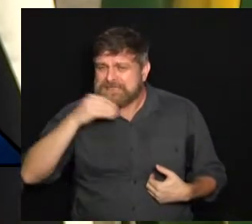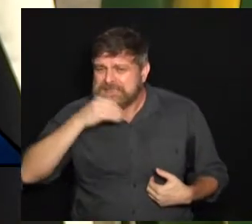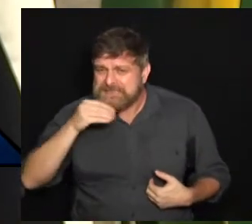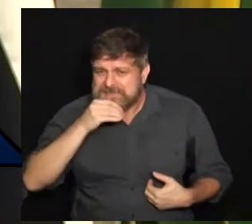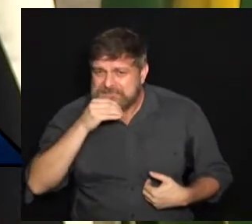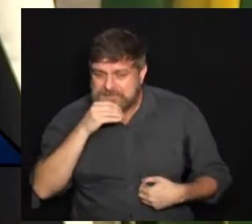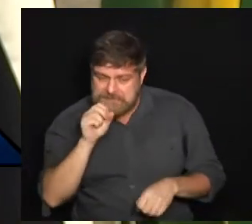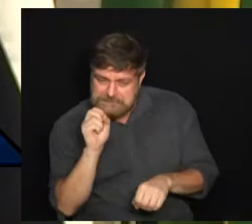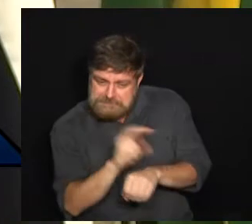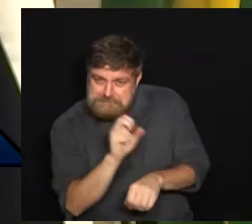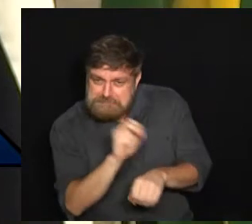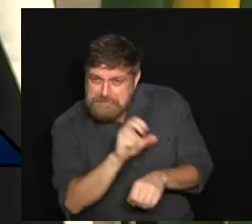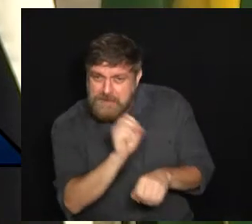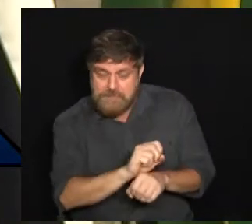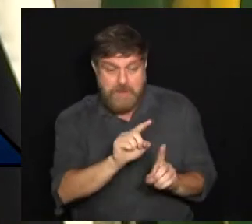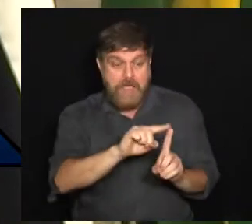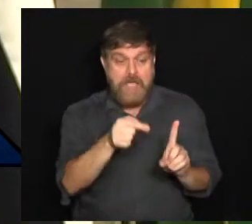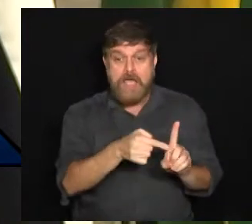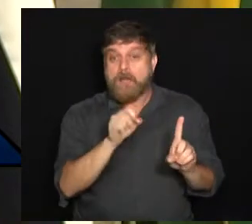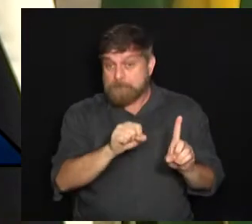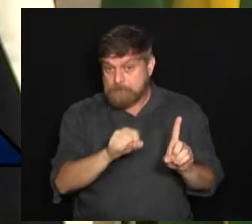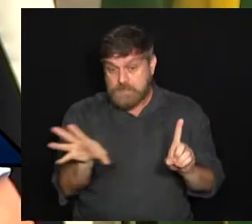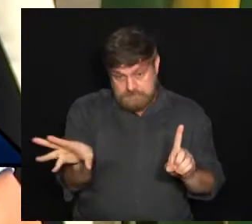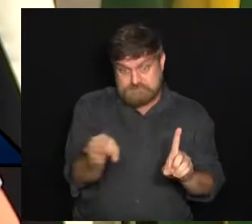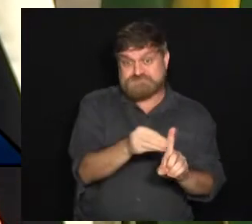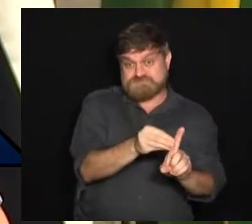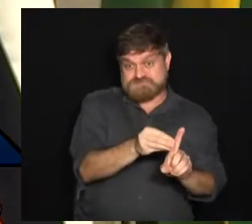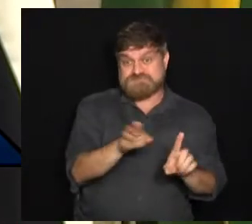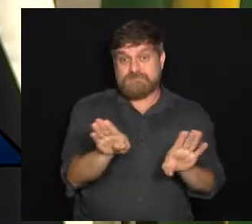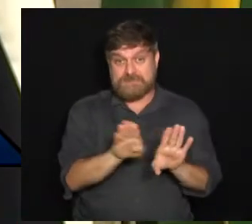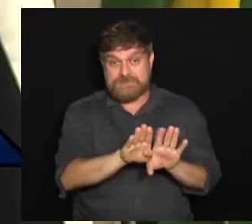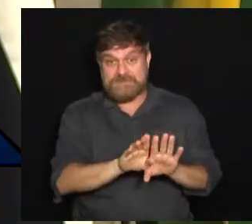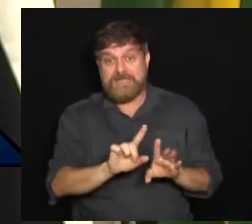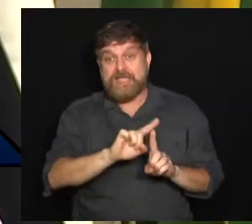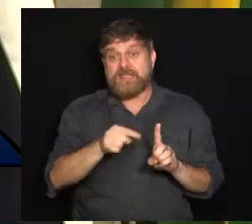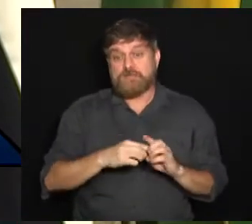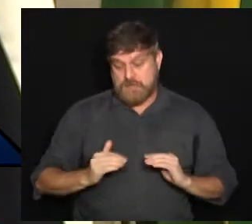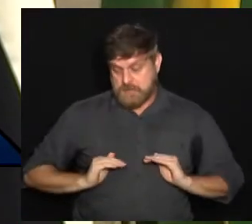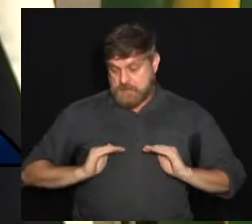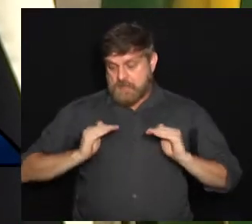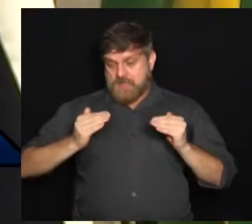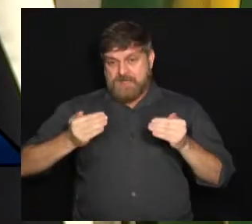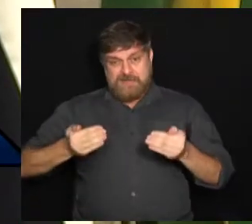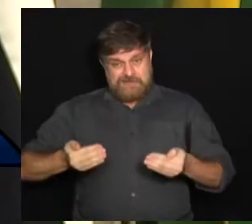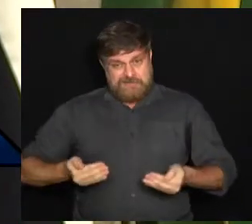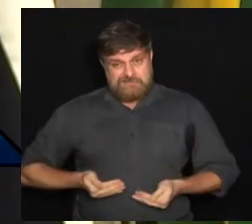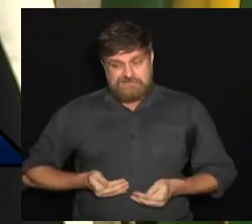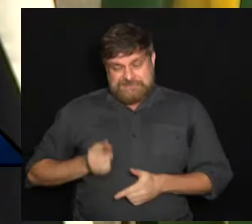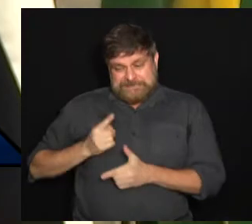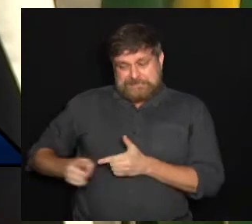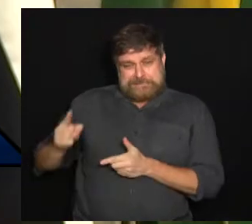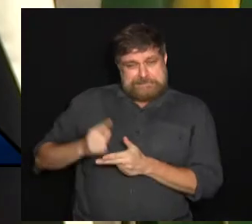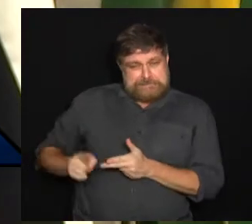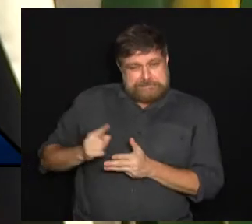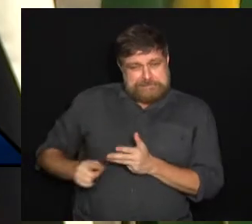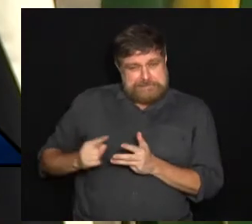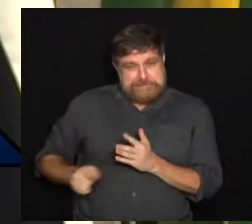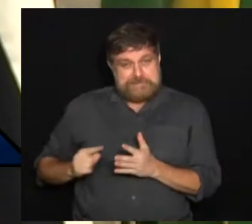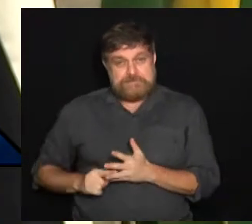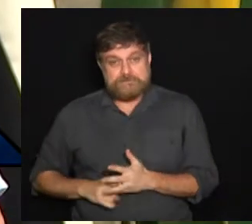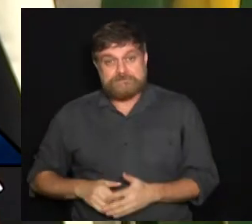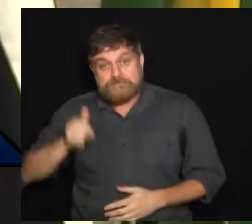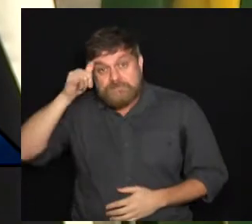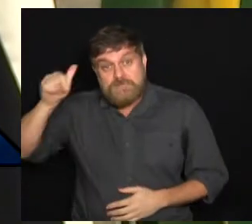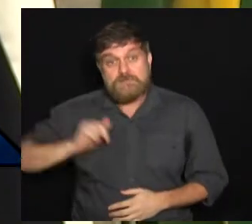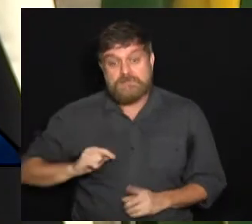Covid pode provocar, pode fazer mal para a mulher e para o bebê, pode ter restrição de crescimento uterino, né, pode efetivamente impedir que